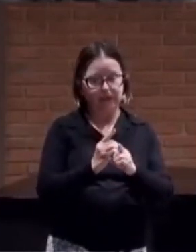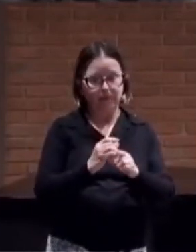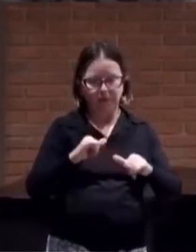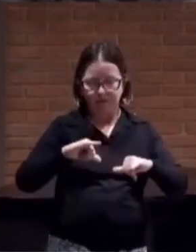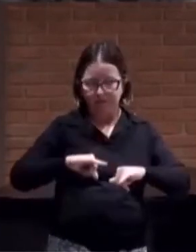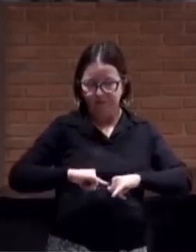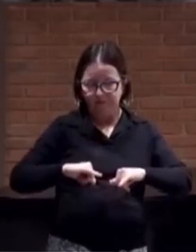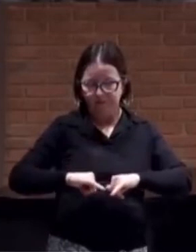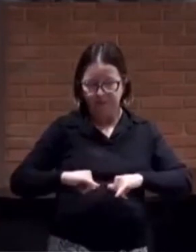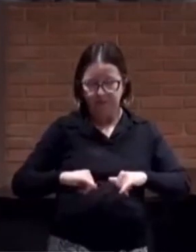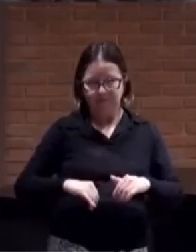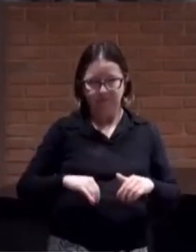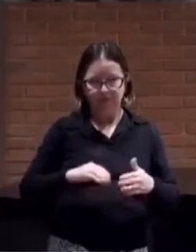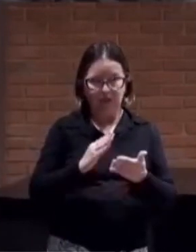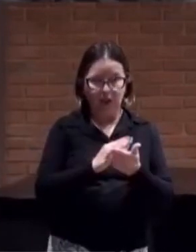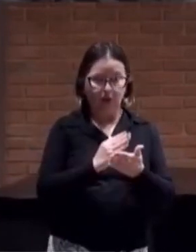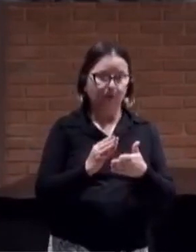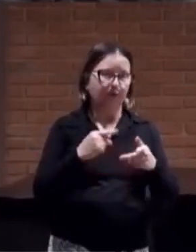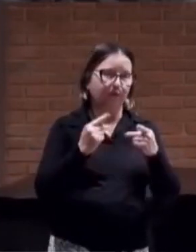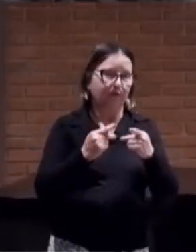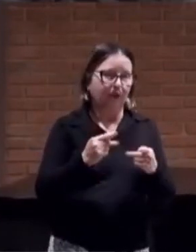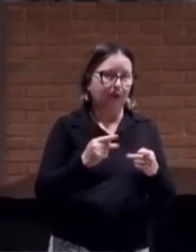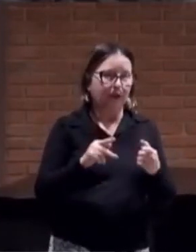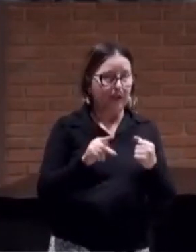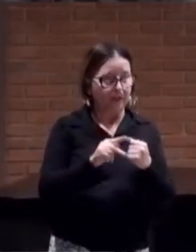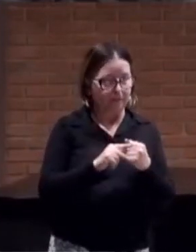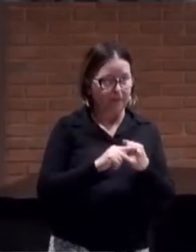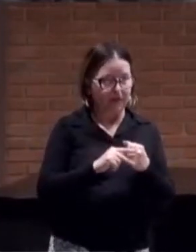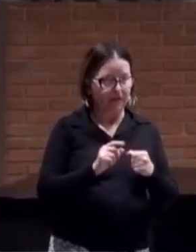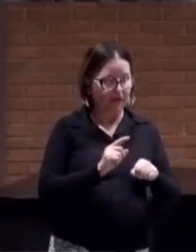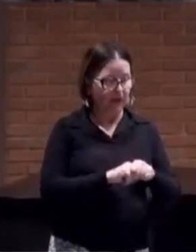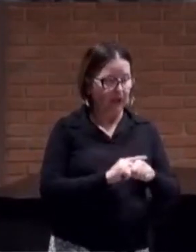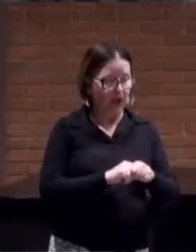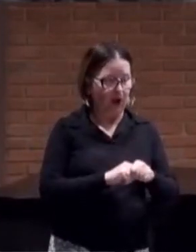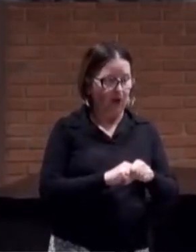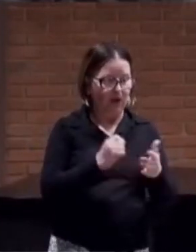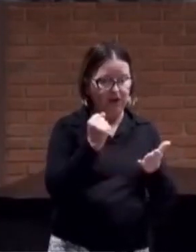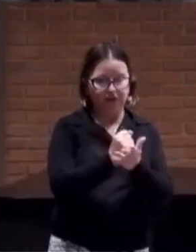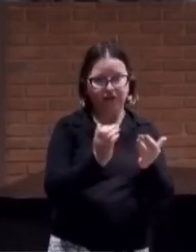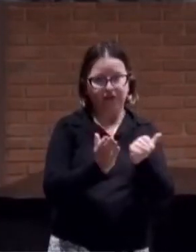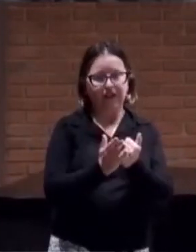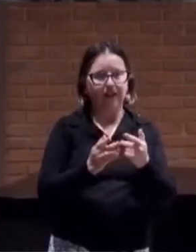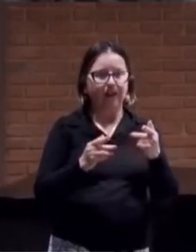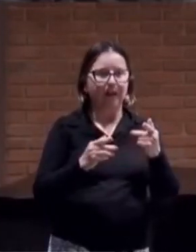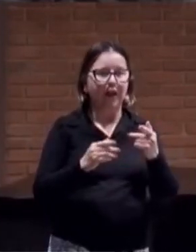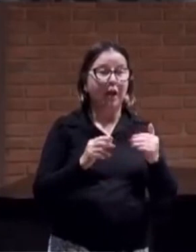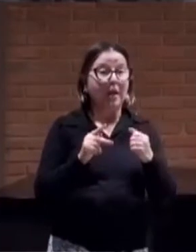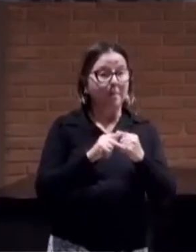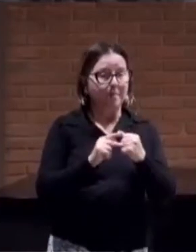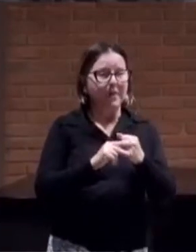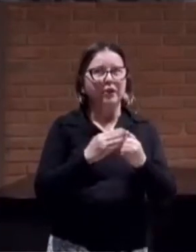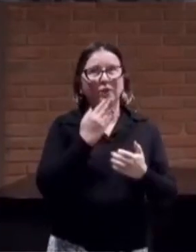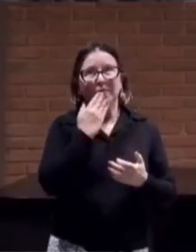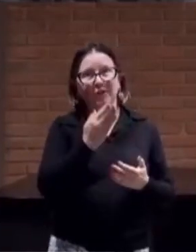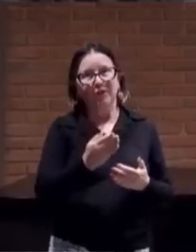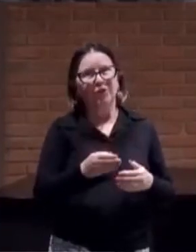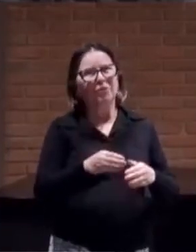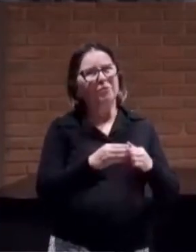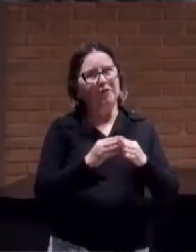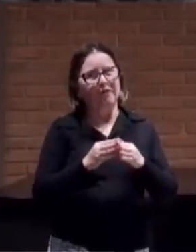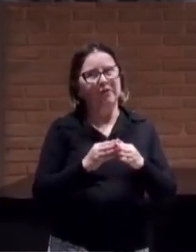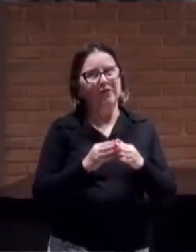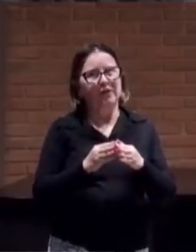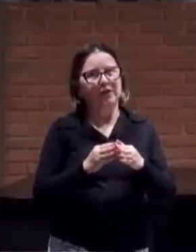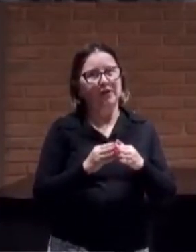até que Pedro, na hora da sua crucificação, disse: me crucifique de cabeça para baixo, porque eu não sou